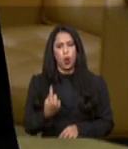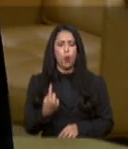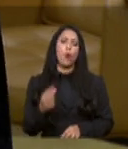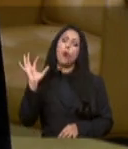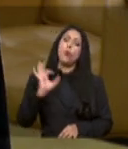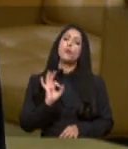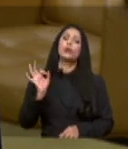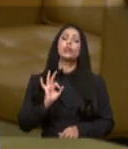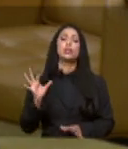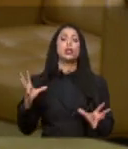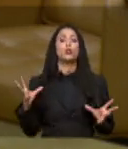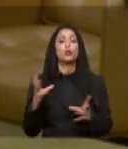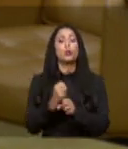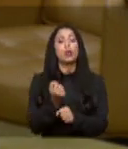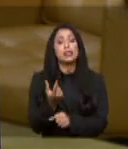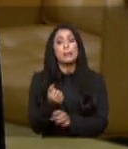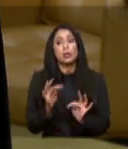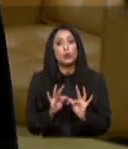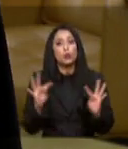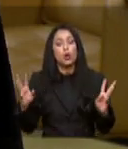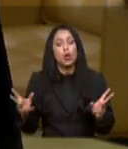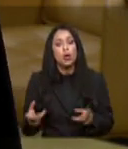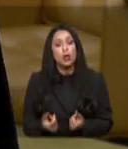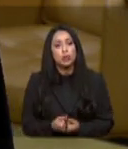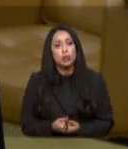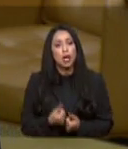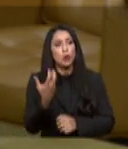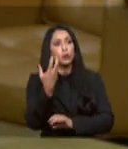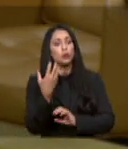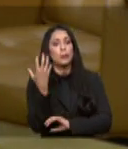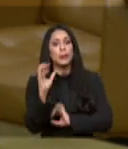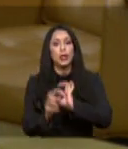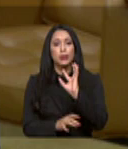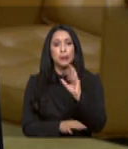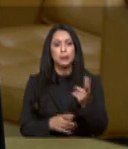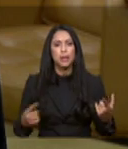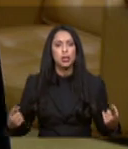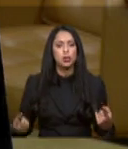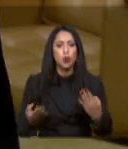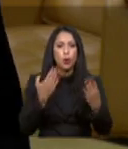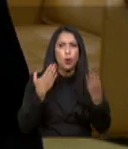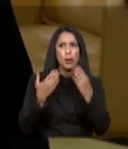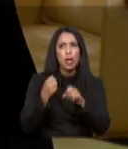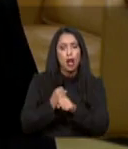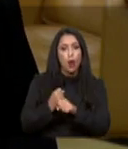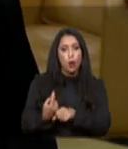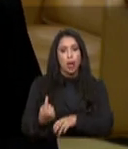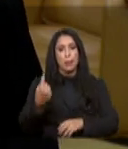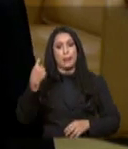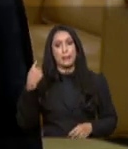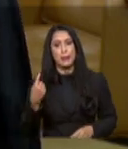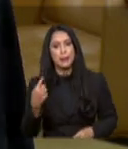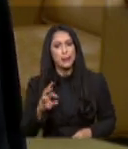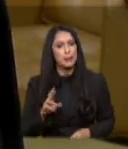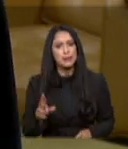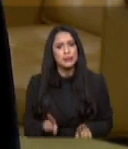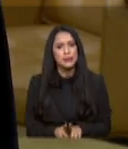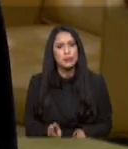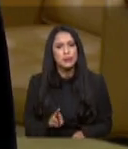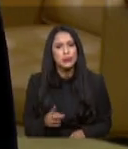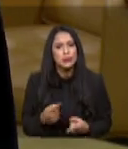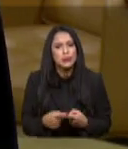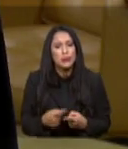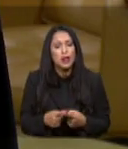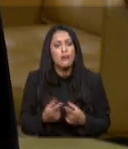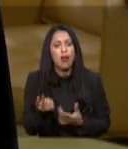27,1% do orçamento total do Ministério do Meio Ambiente em relação ao ano anterior. E também não faz sentido se dizer que